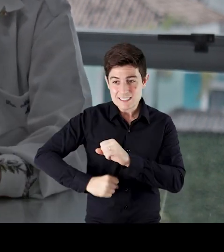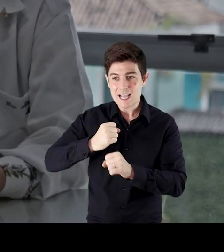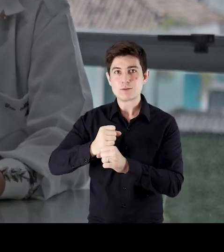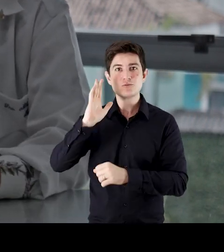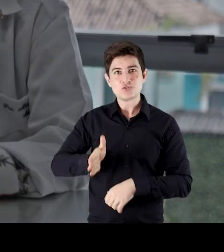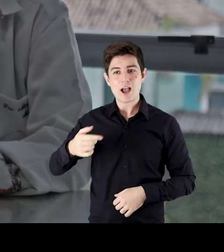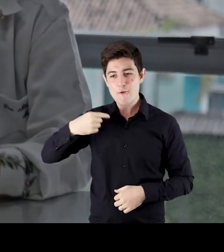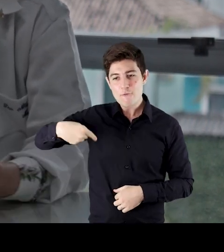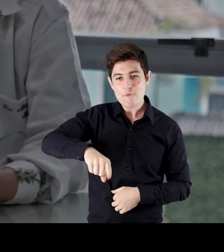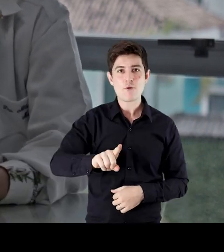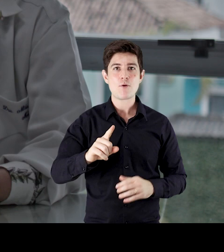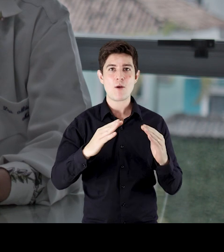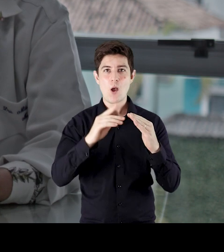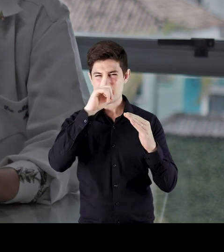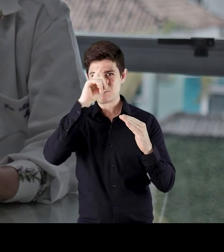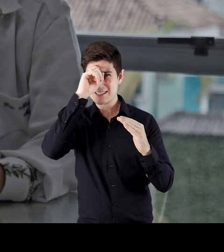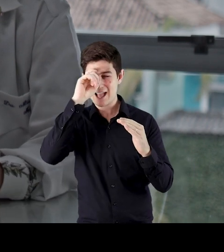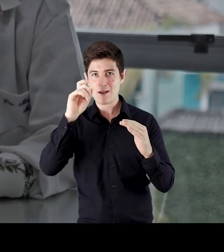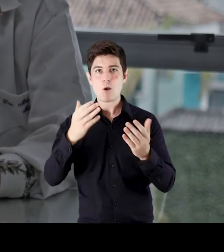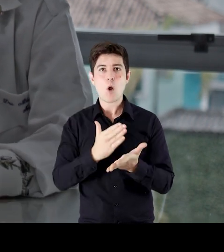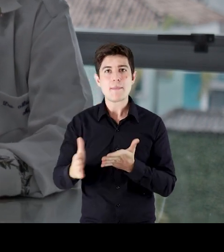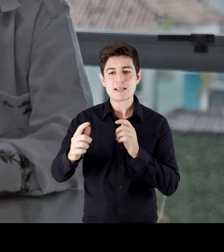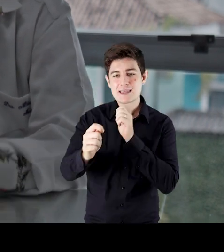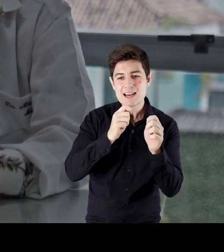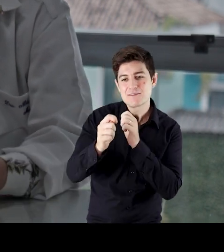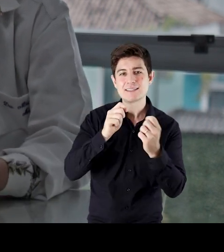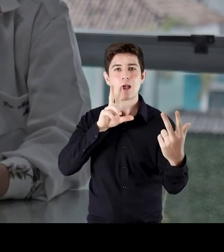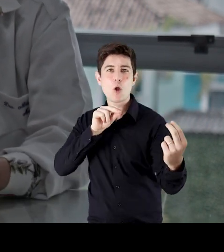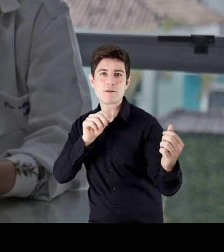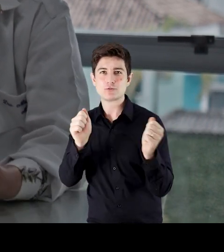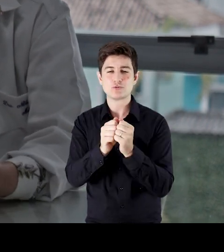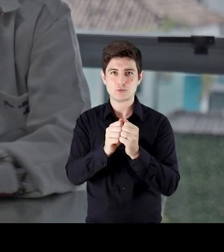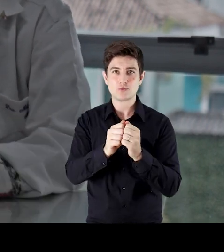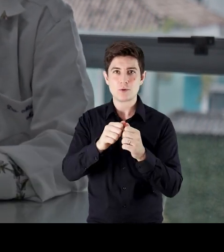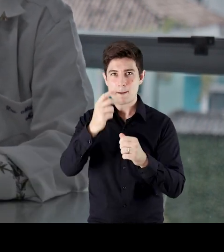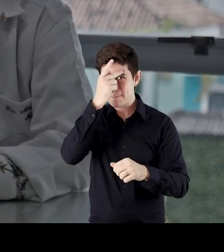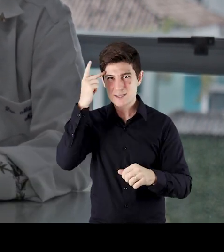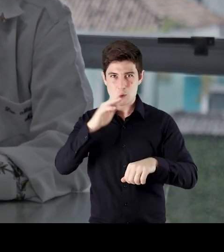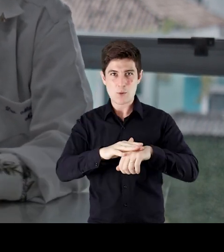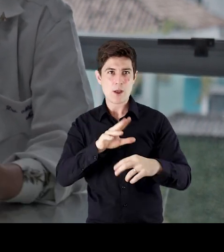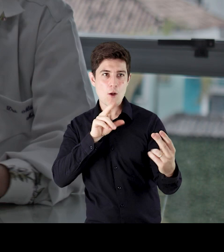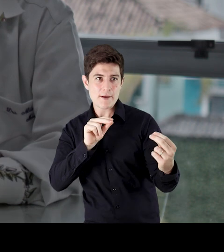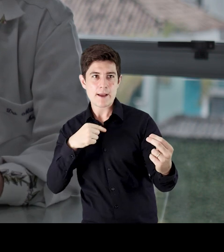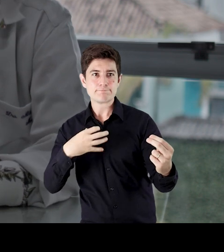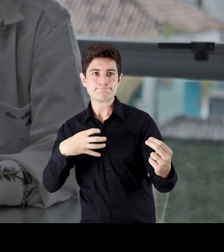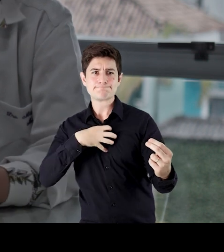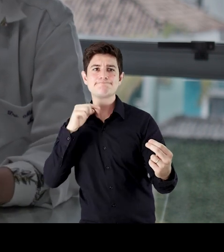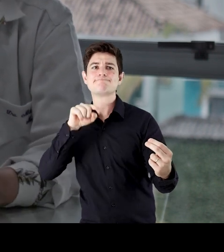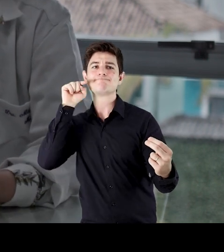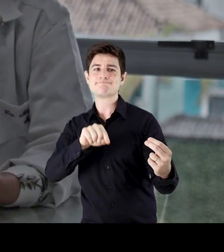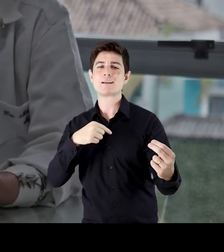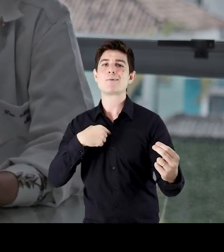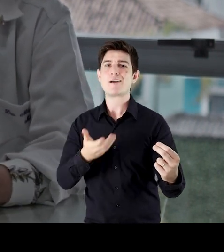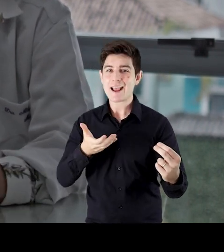gente começa a entrevistar o paciente, aí eu senti que aquilo fazia sentido para mim. Eu podia